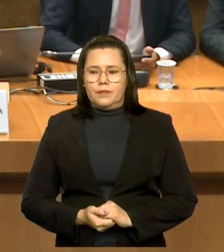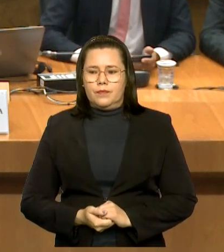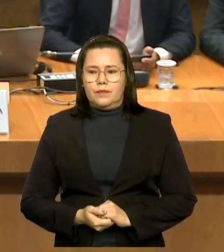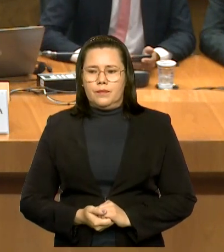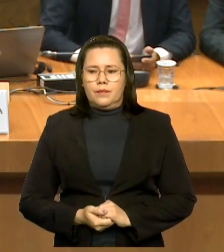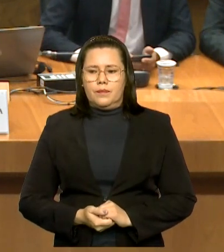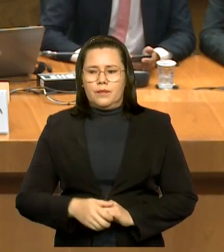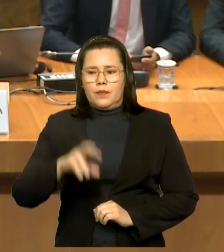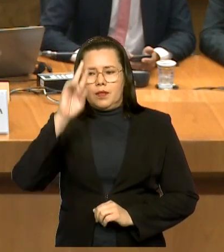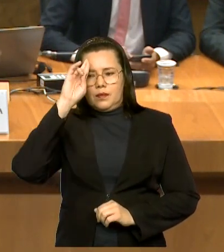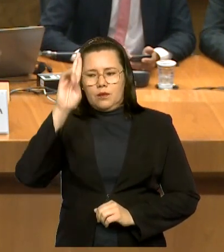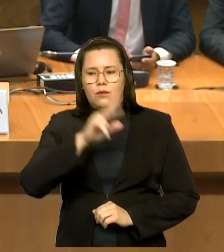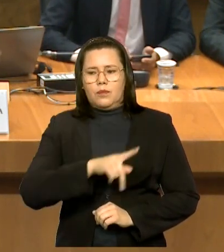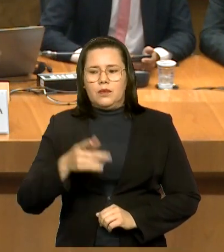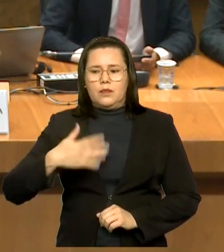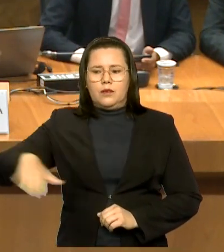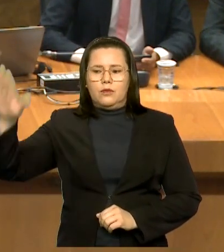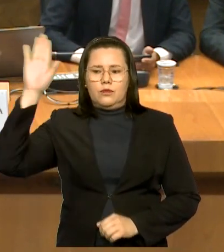Senhor presidente.